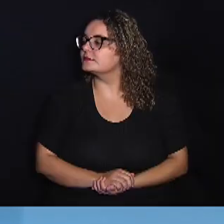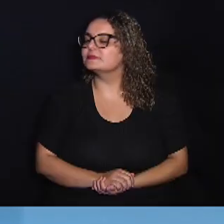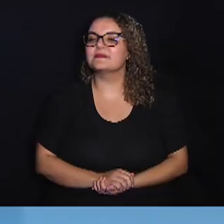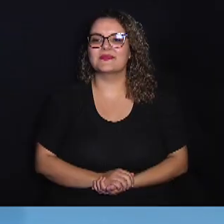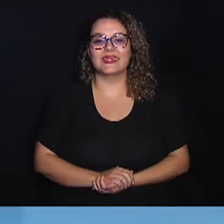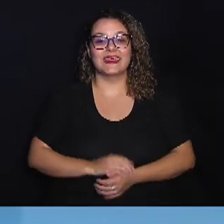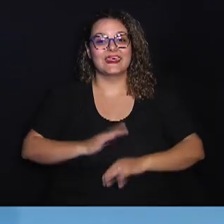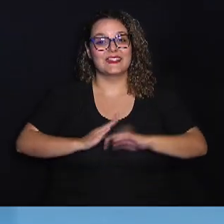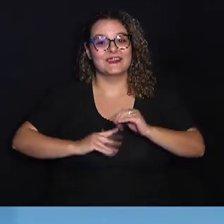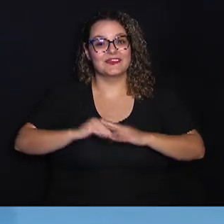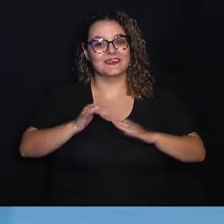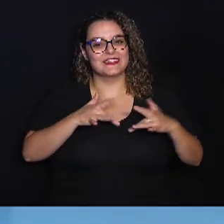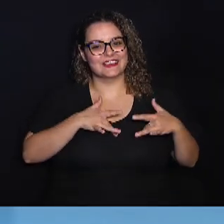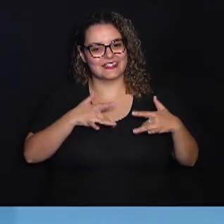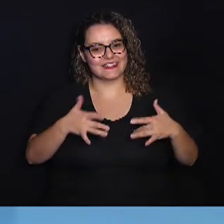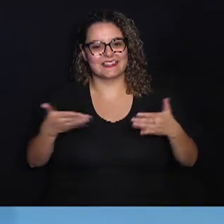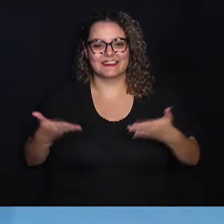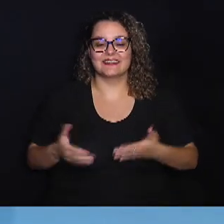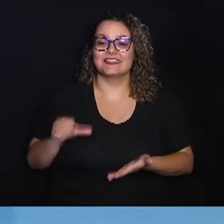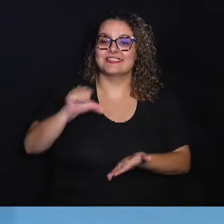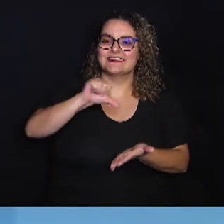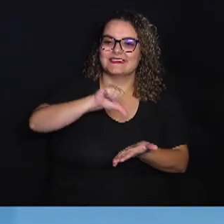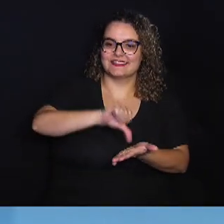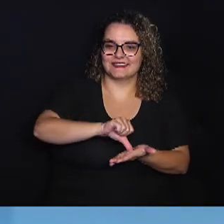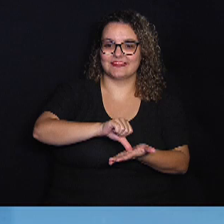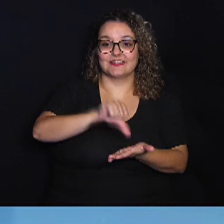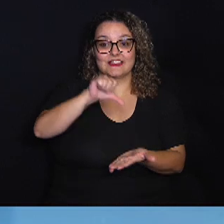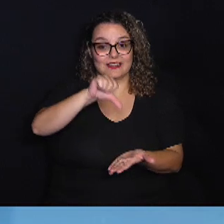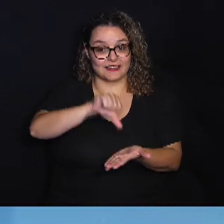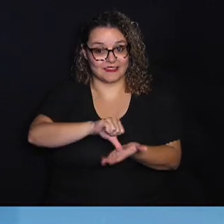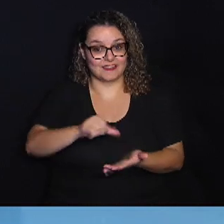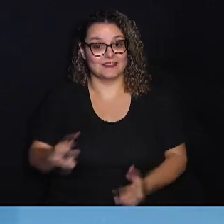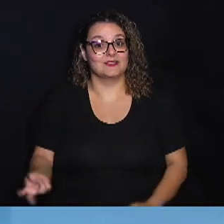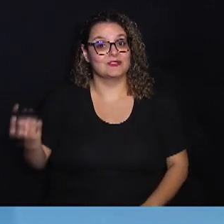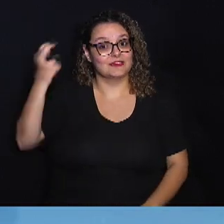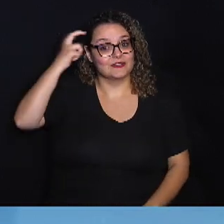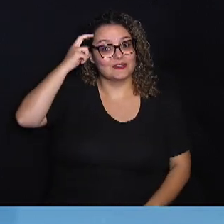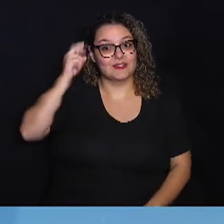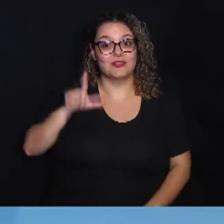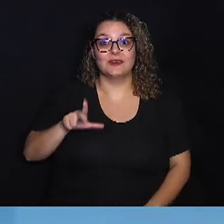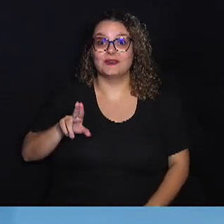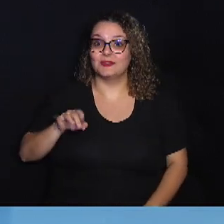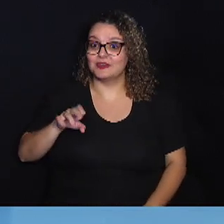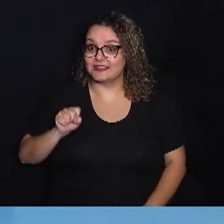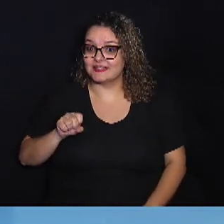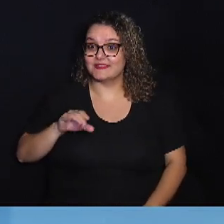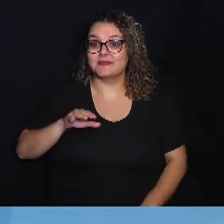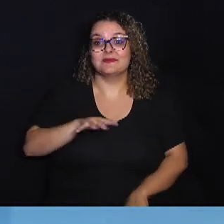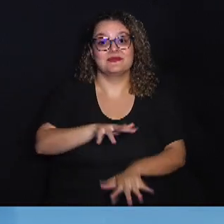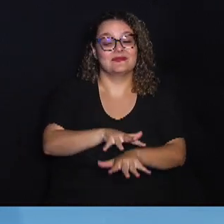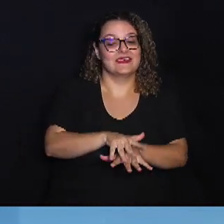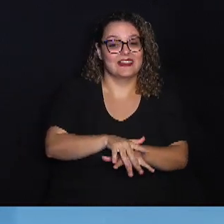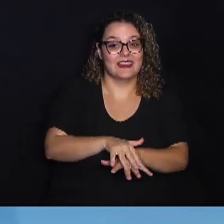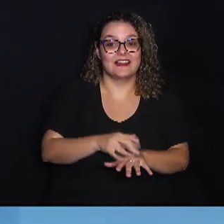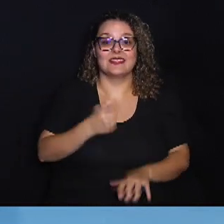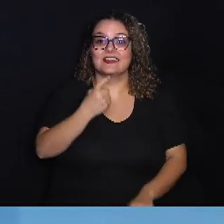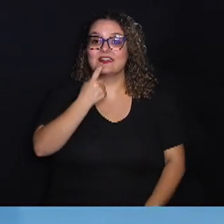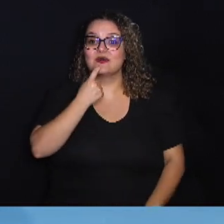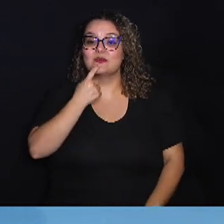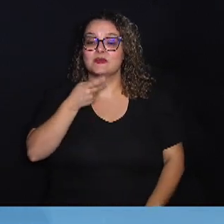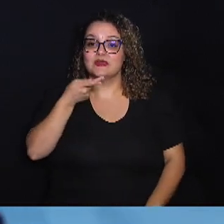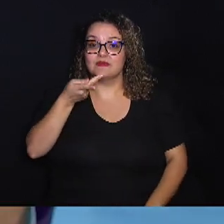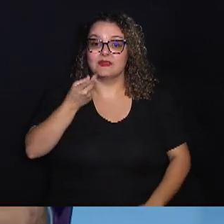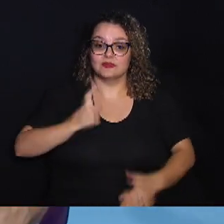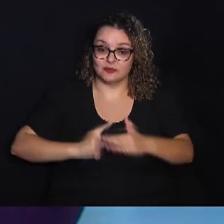Almas Solidárias de hoje, a gente veio até a sede do Centro Cultural Luiz Braille, em Campinas, para falar dos serviços prestados